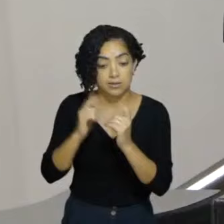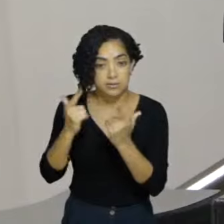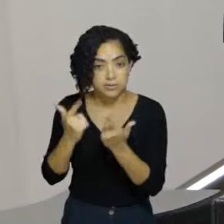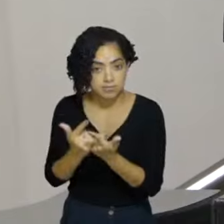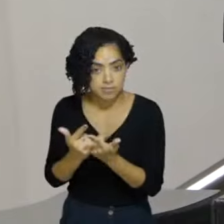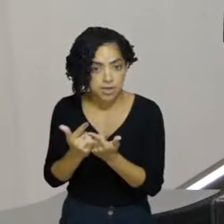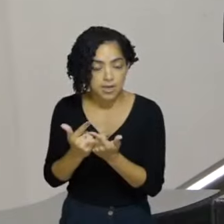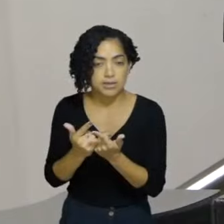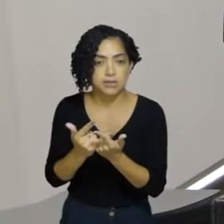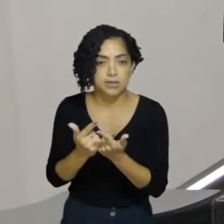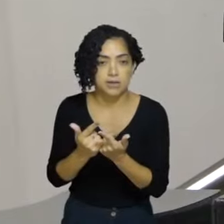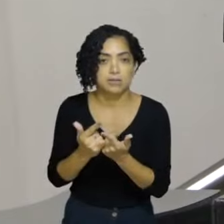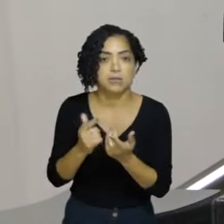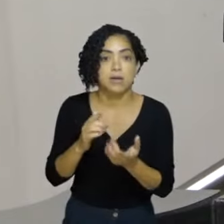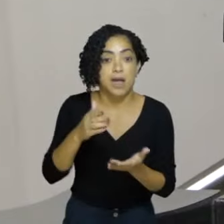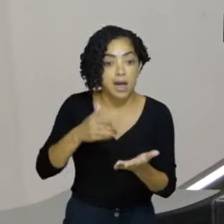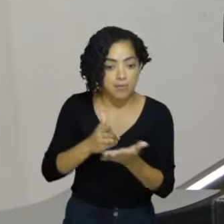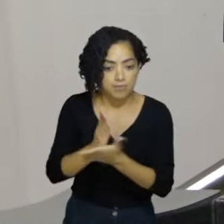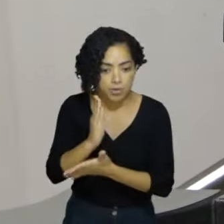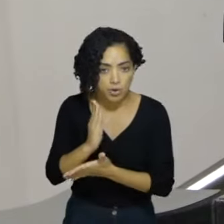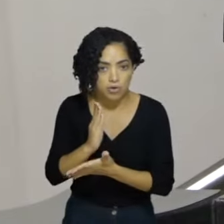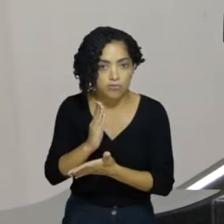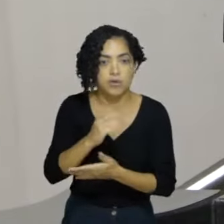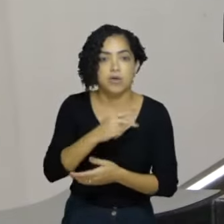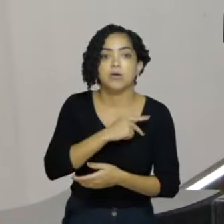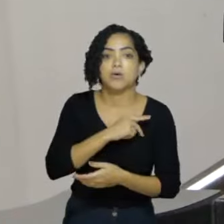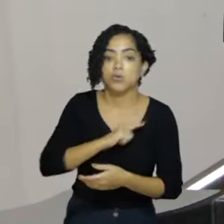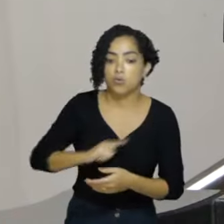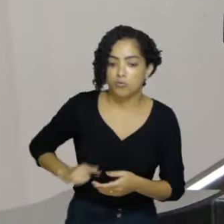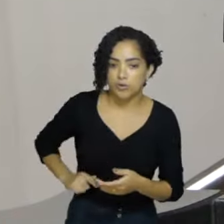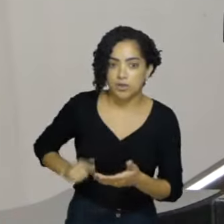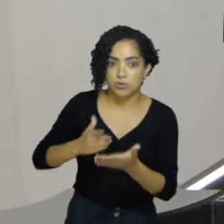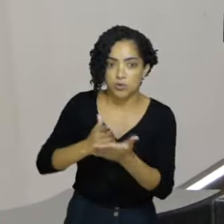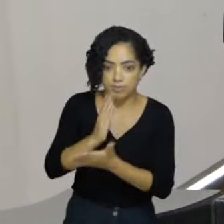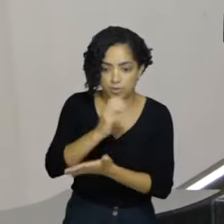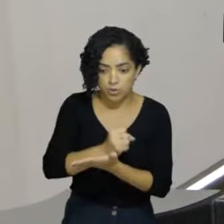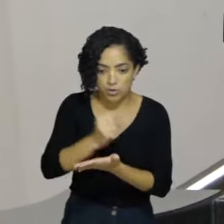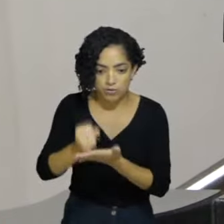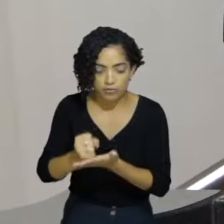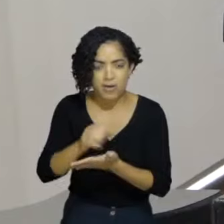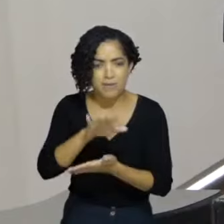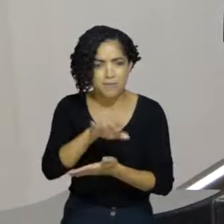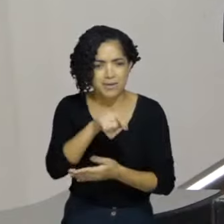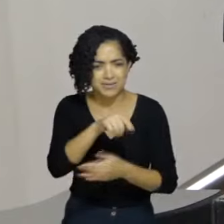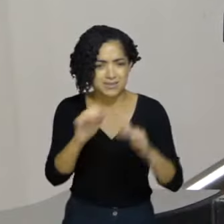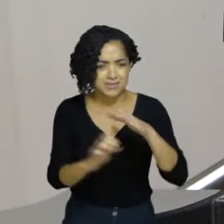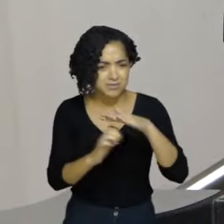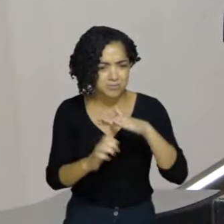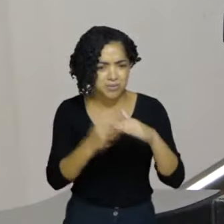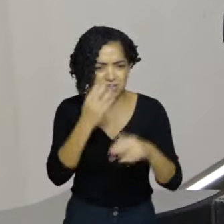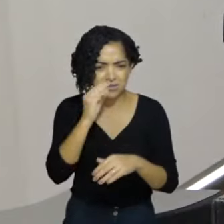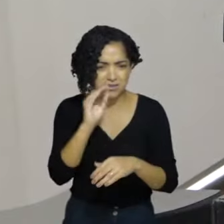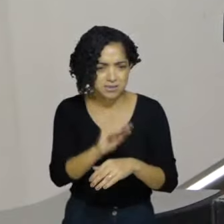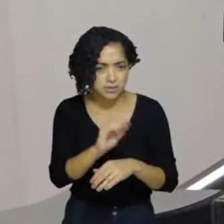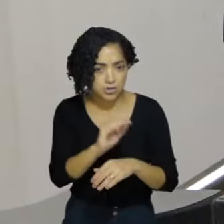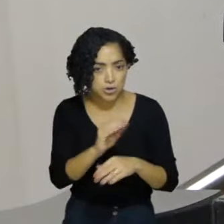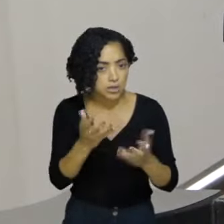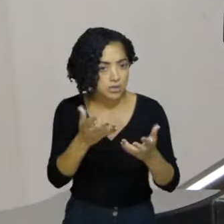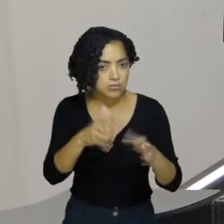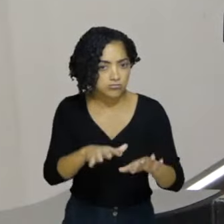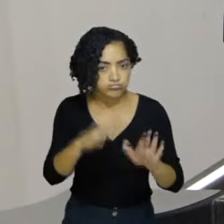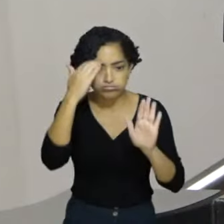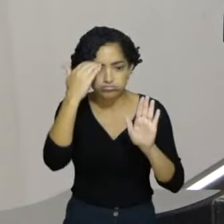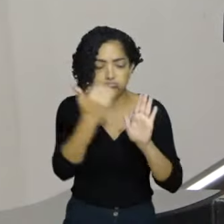Catarina aprova, o governador sanciona e simplesmente os planos de saúde ignoram uma lei estadual? Por